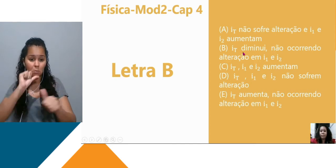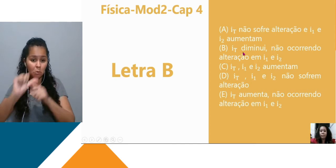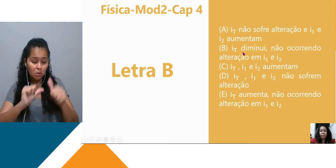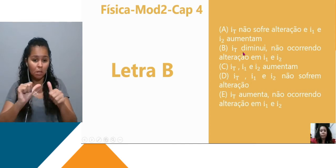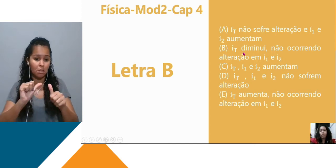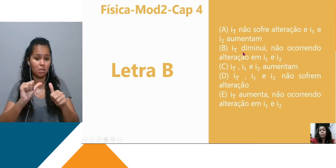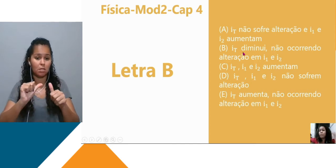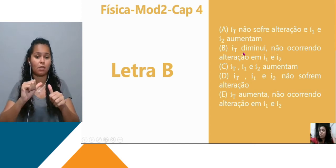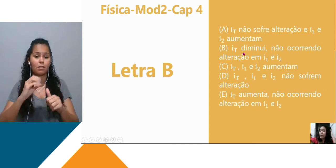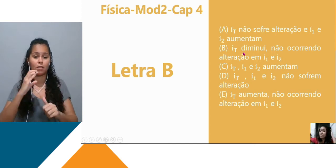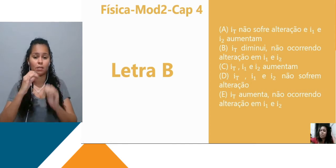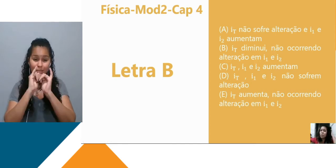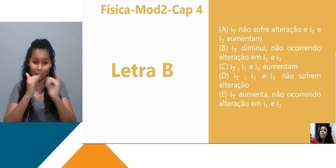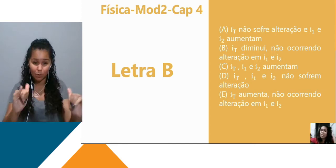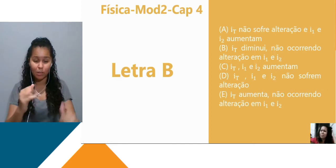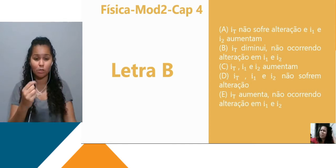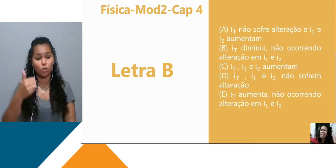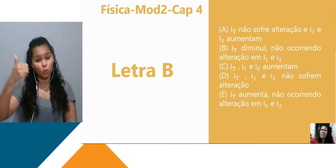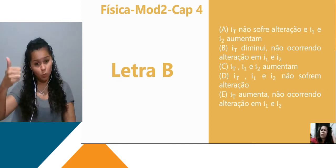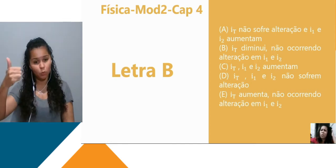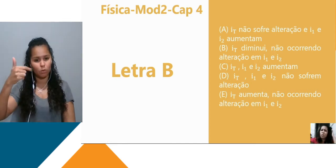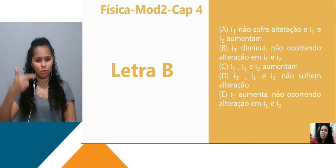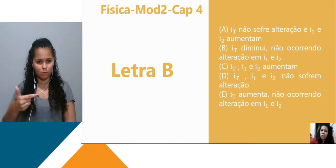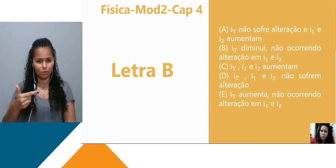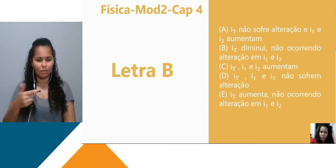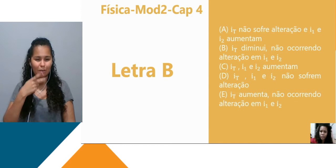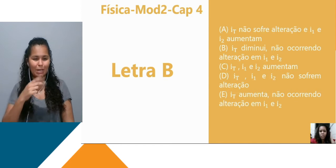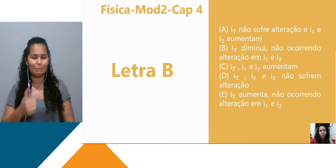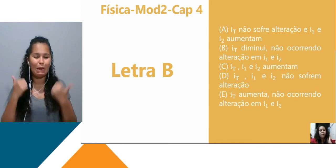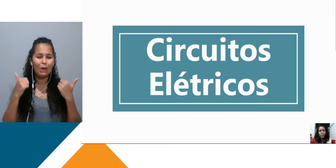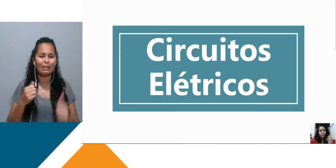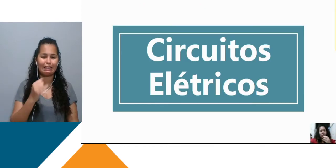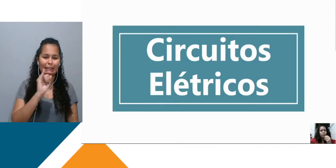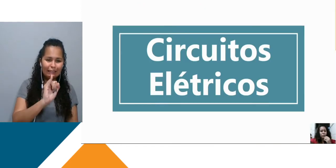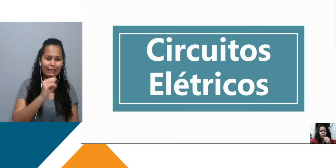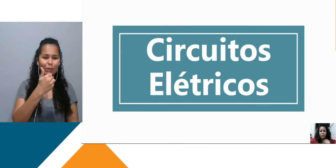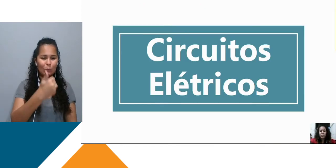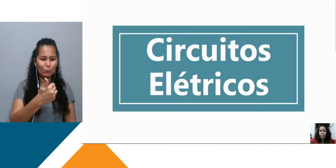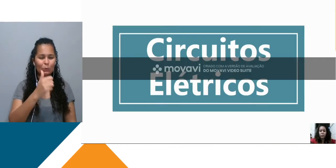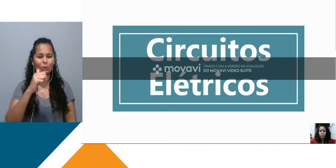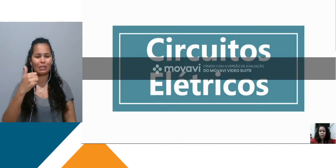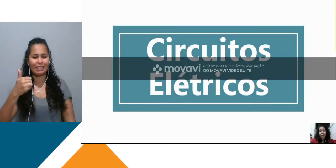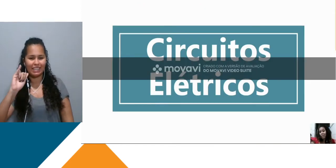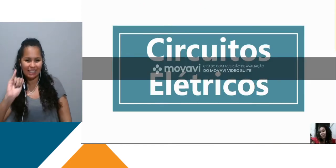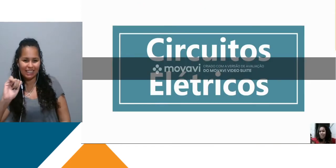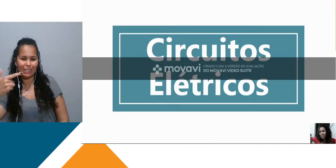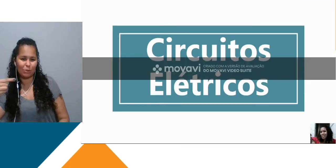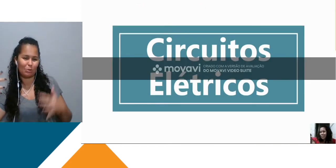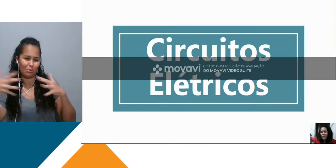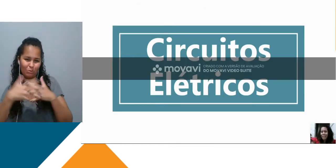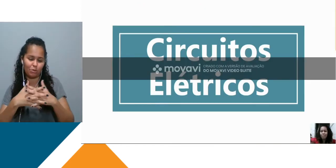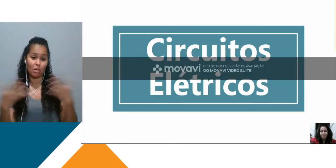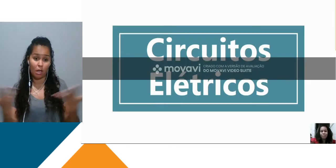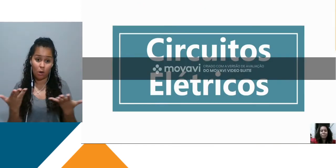tá? Eu tô falando corrente, não I, porque I1 e I2 fica difícil às vezes na pronúncia. Agora é uma